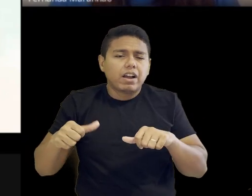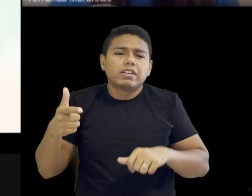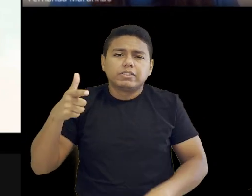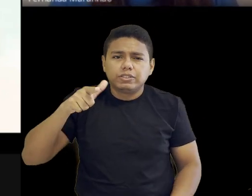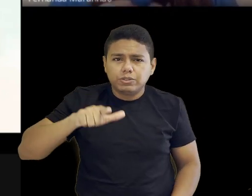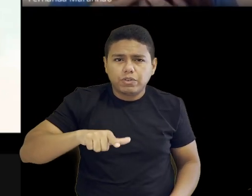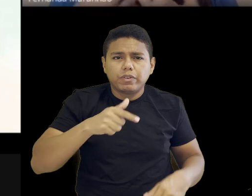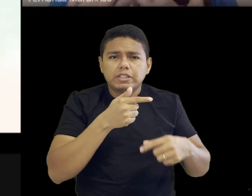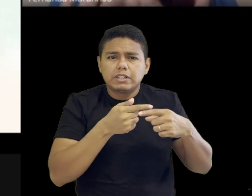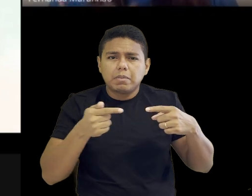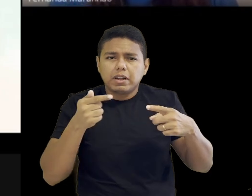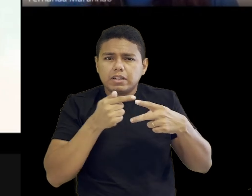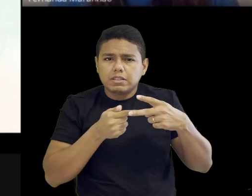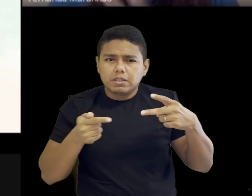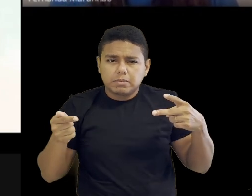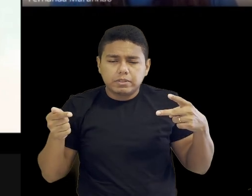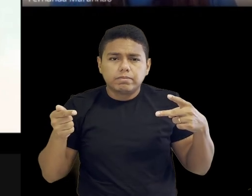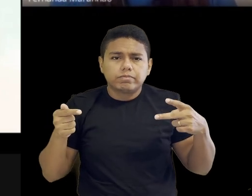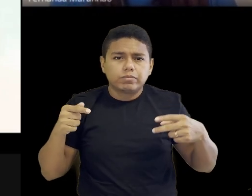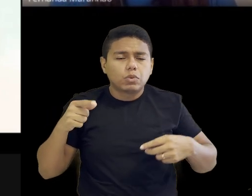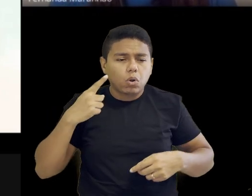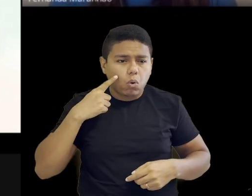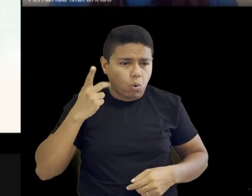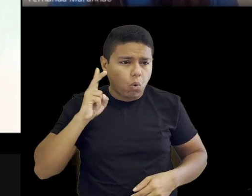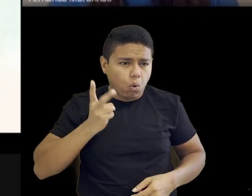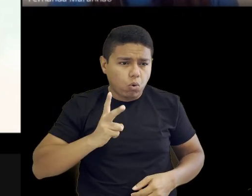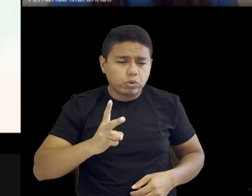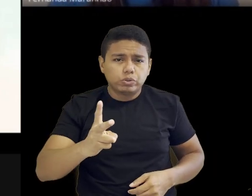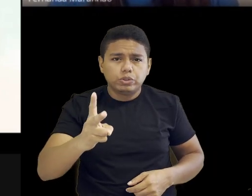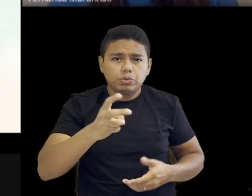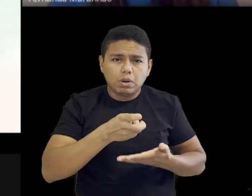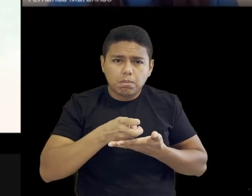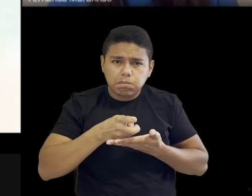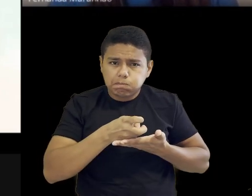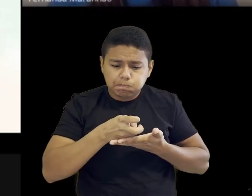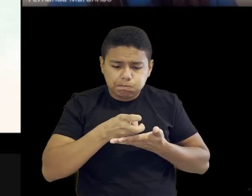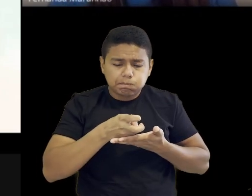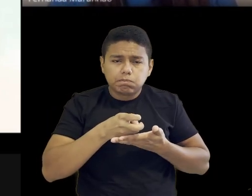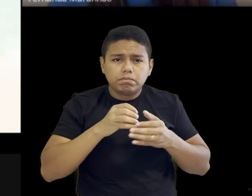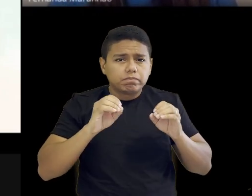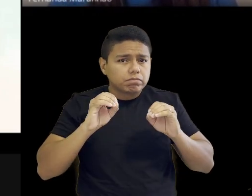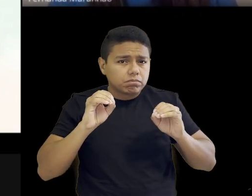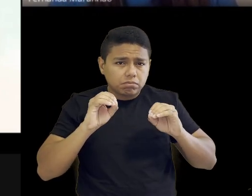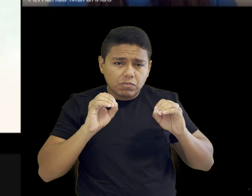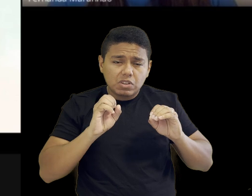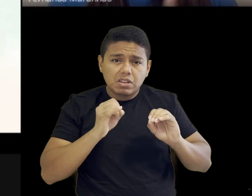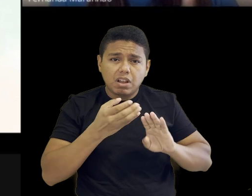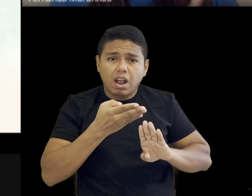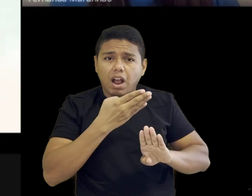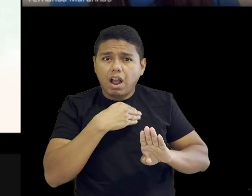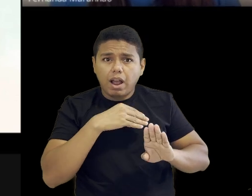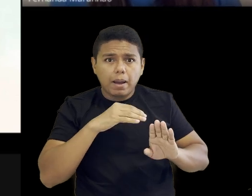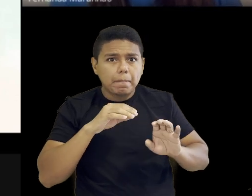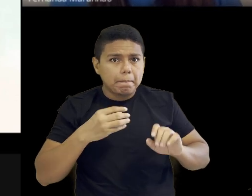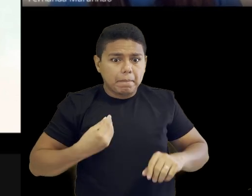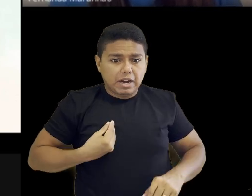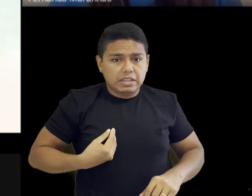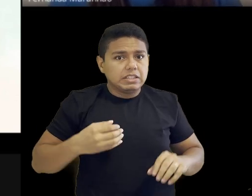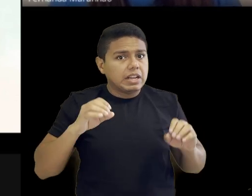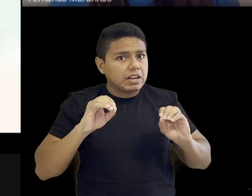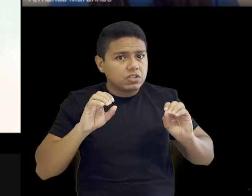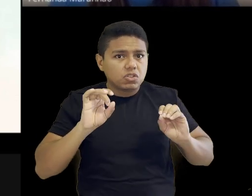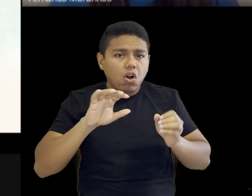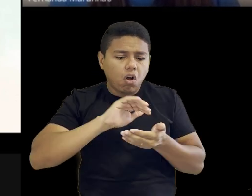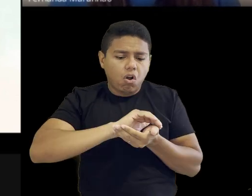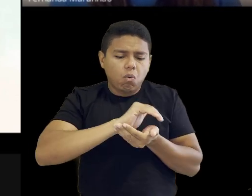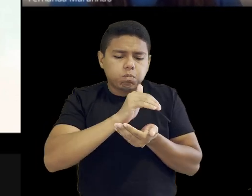e reavaliarmos após 2 semanas e continuarmos sem embrião, caso no anterior ele não estivesse